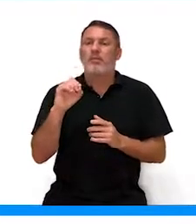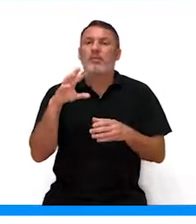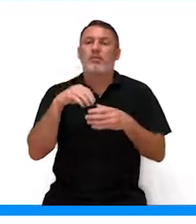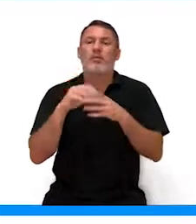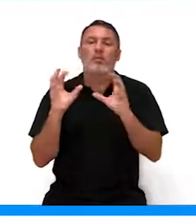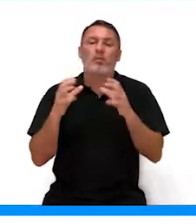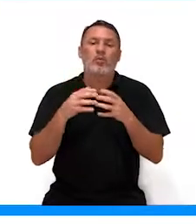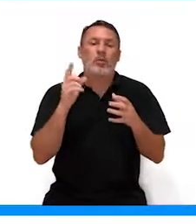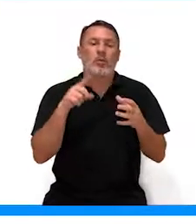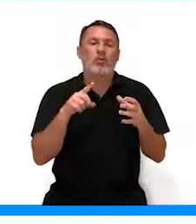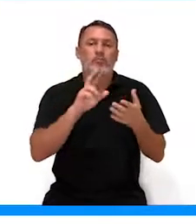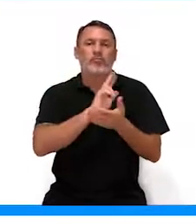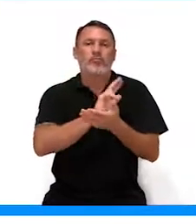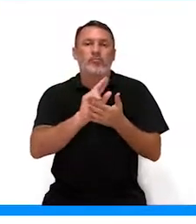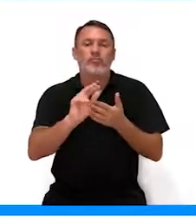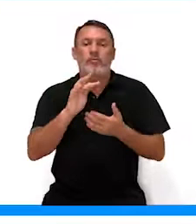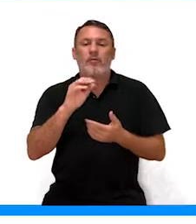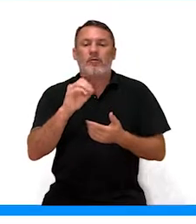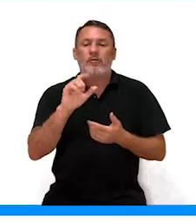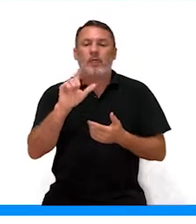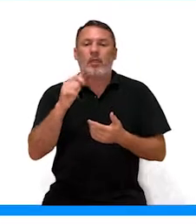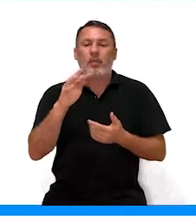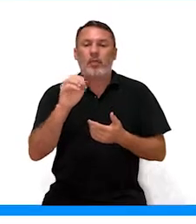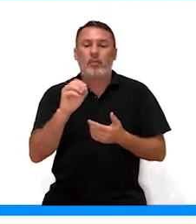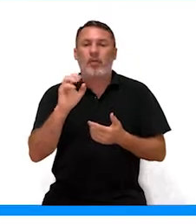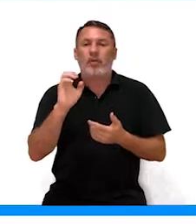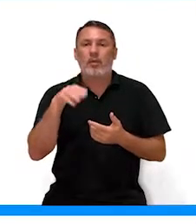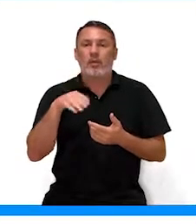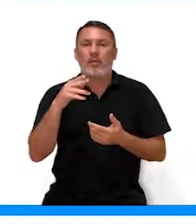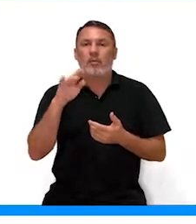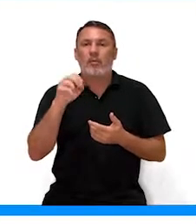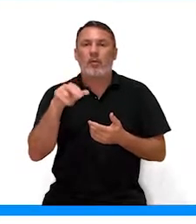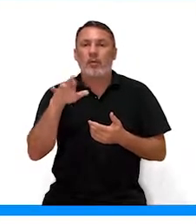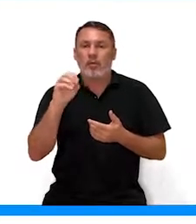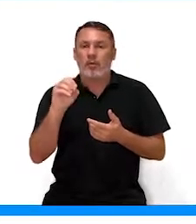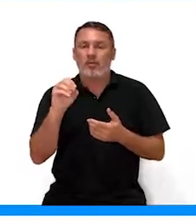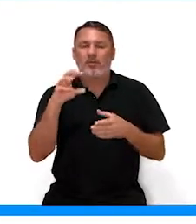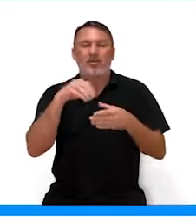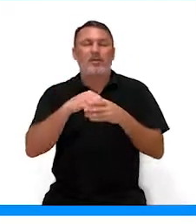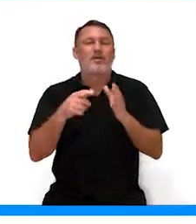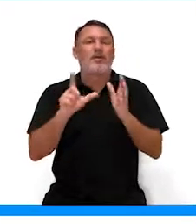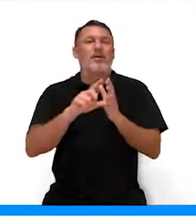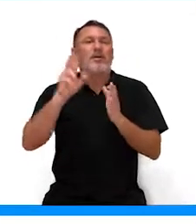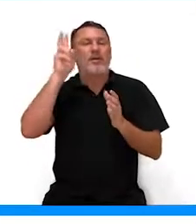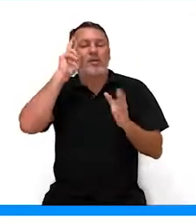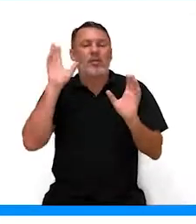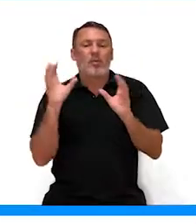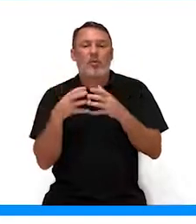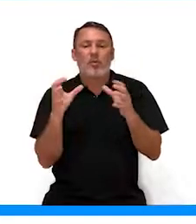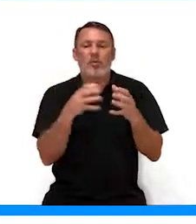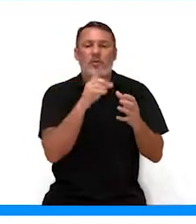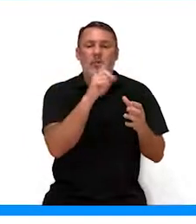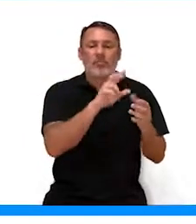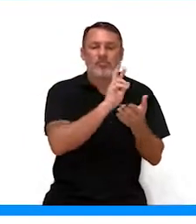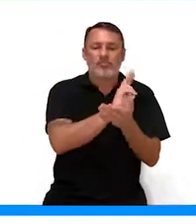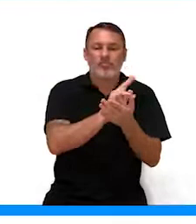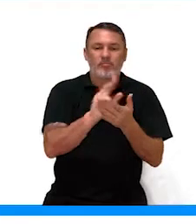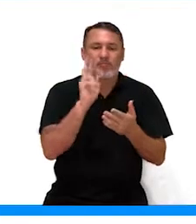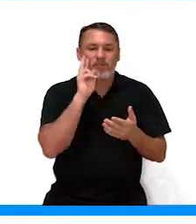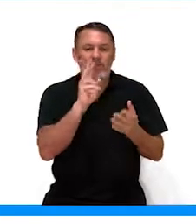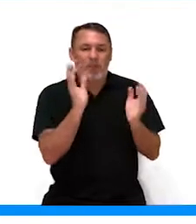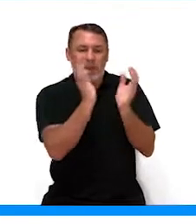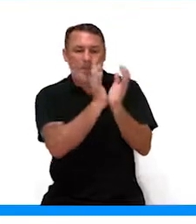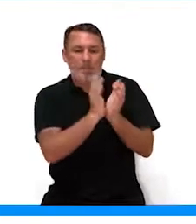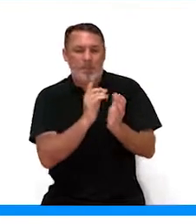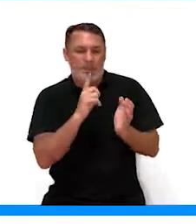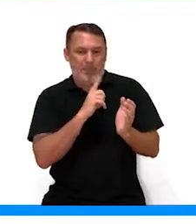esses tecidos, eles são formados a partir dos folhetos embrionários, que a gente viu que são formados lá na fase da